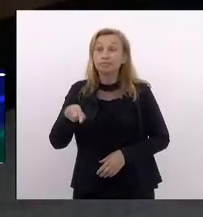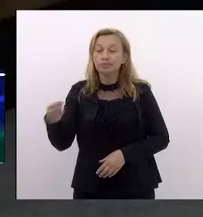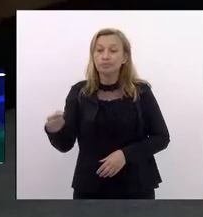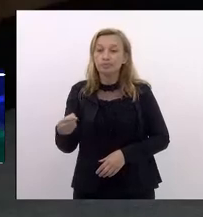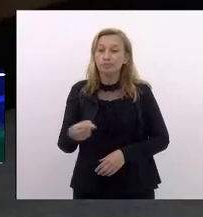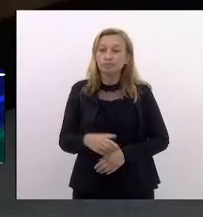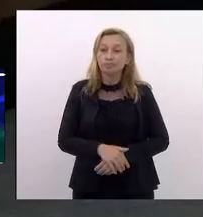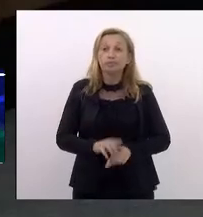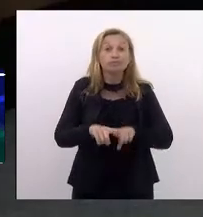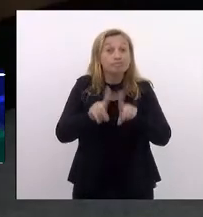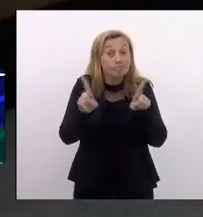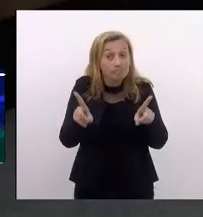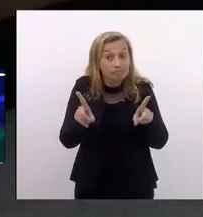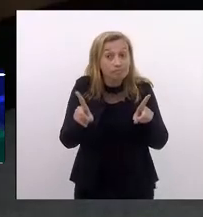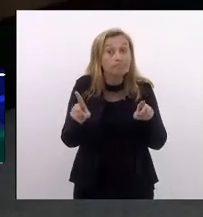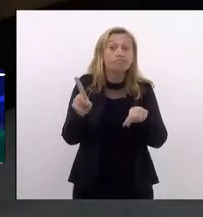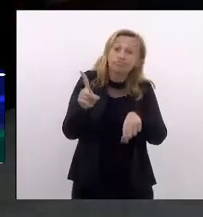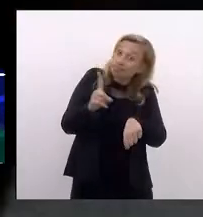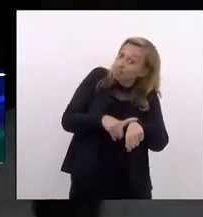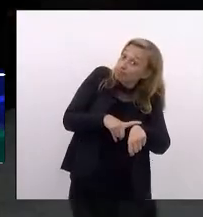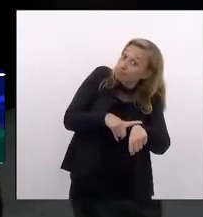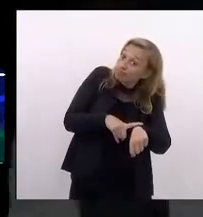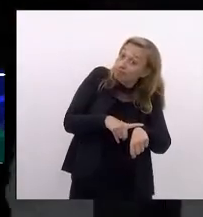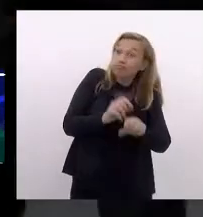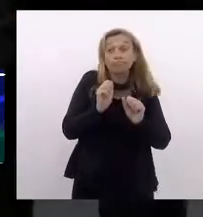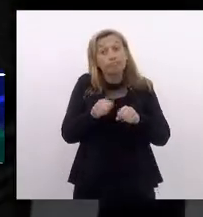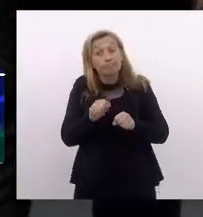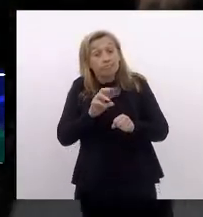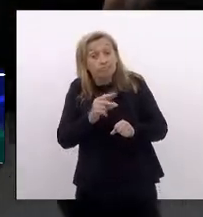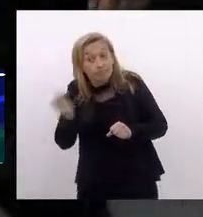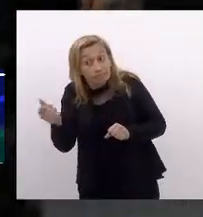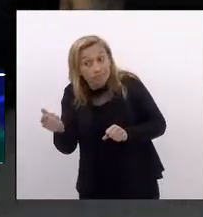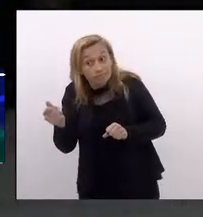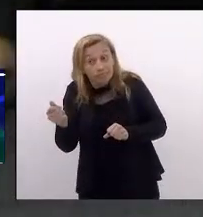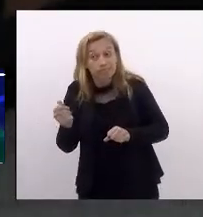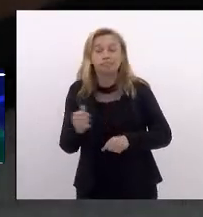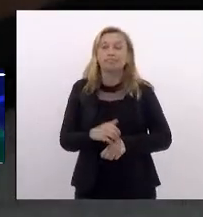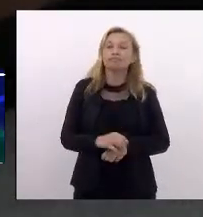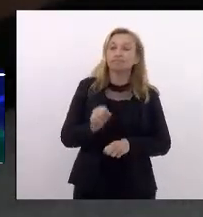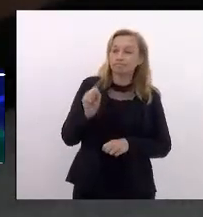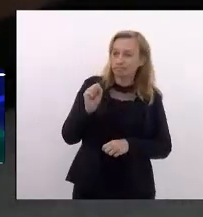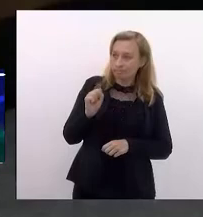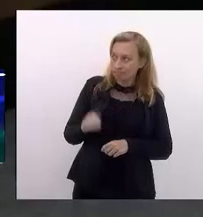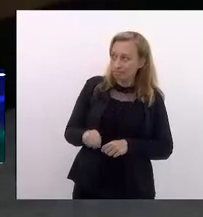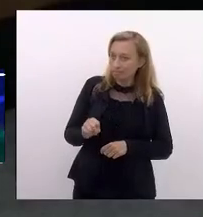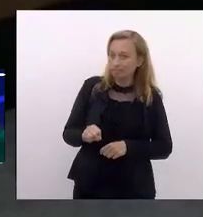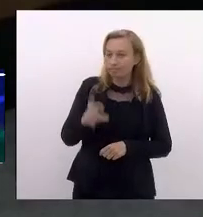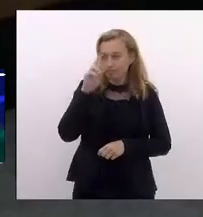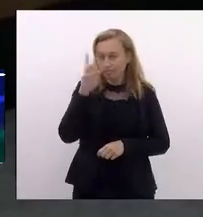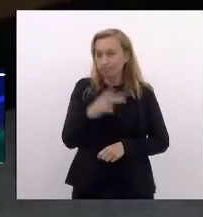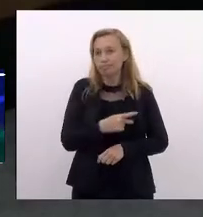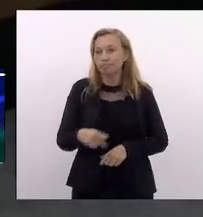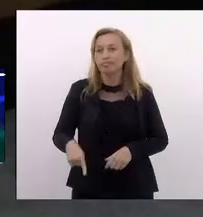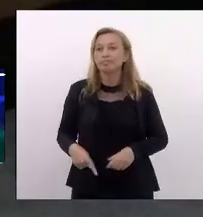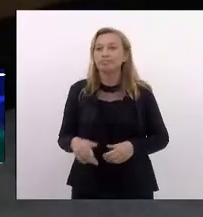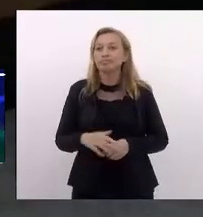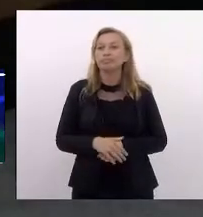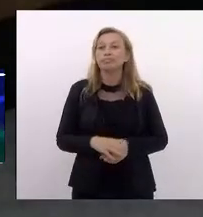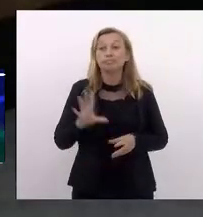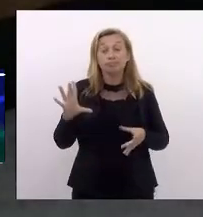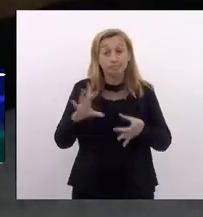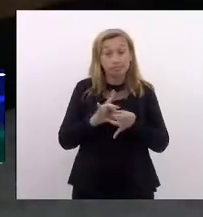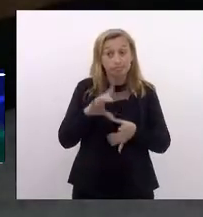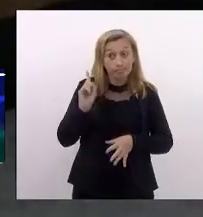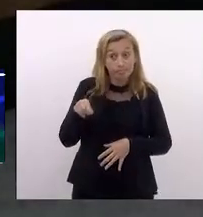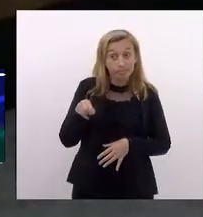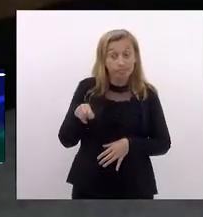outro mas qualquer tempo é possível ela sair de Paulo Se apresente uma emendar